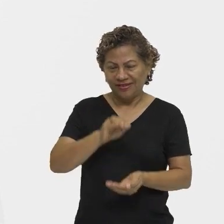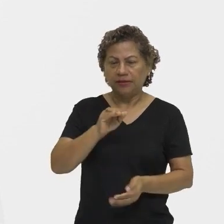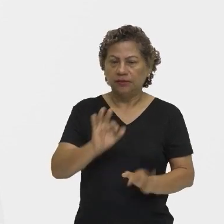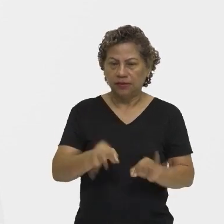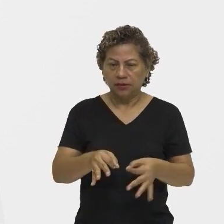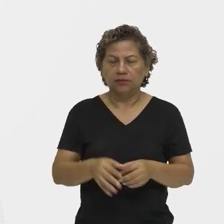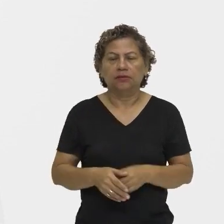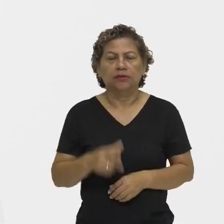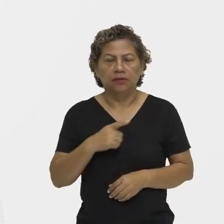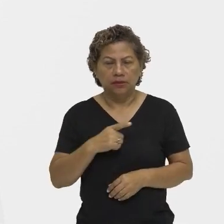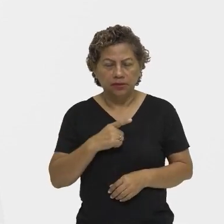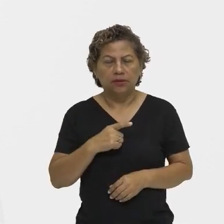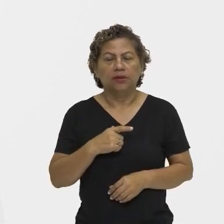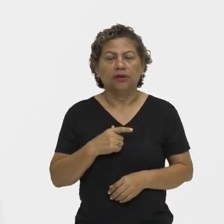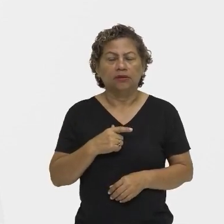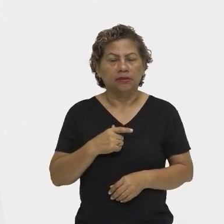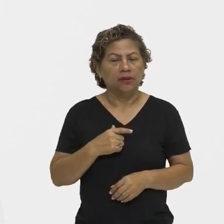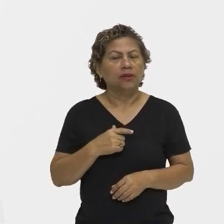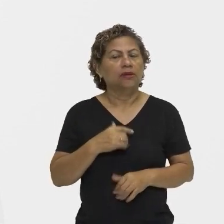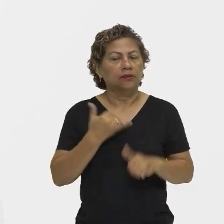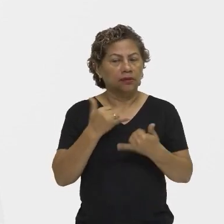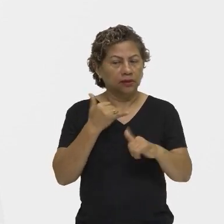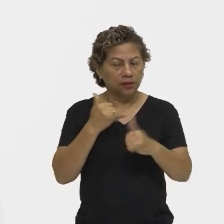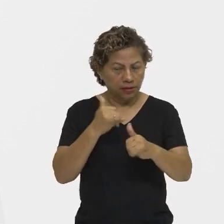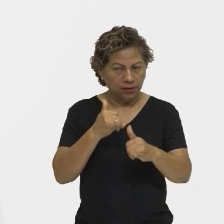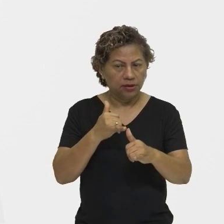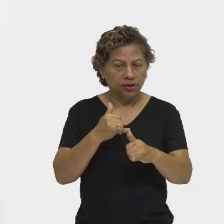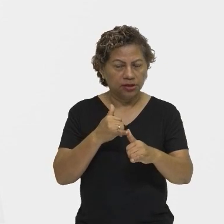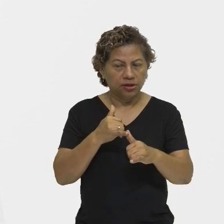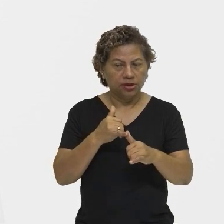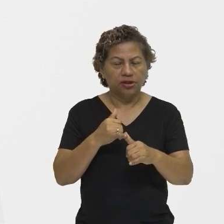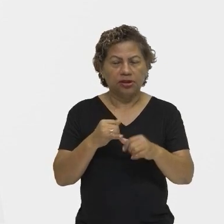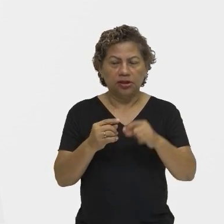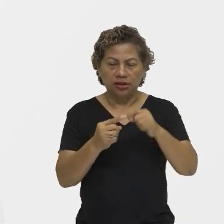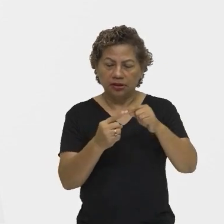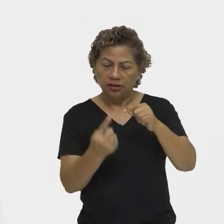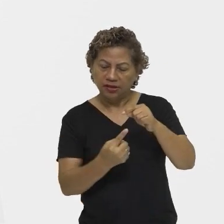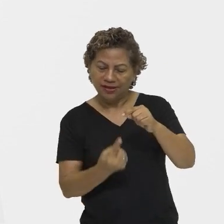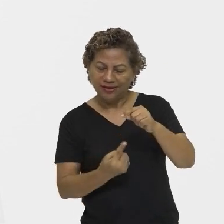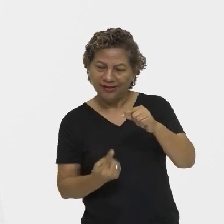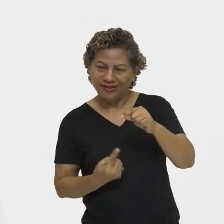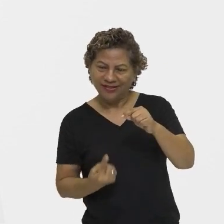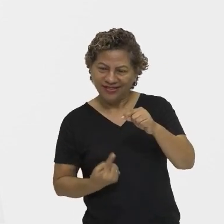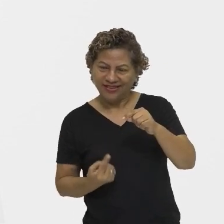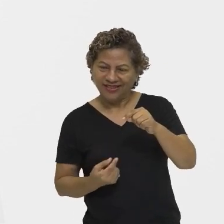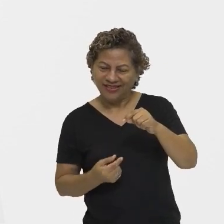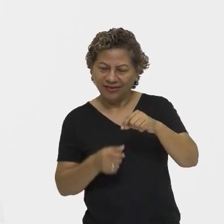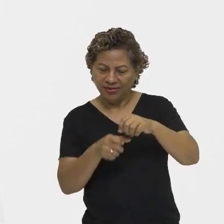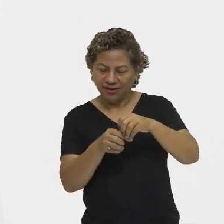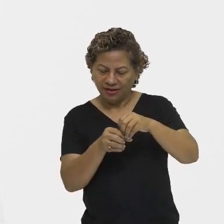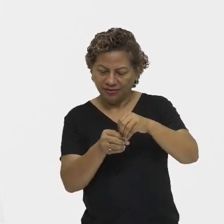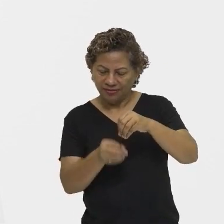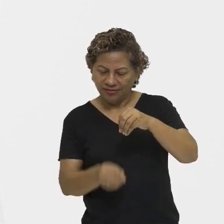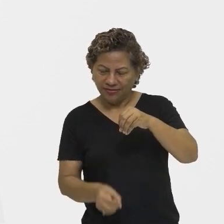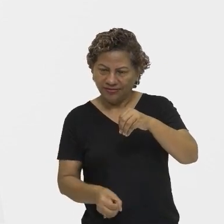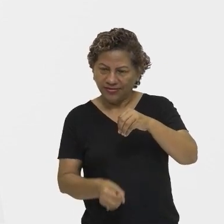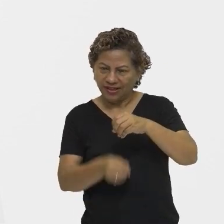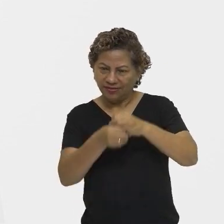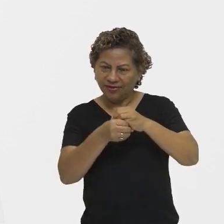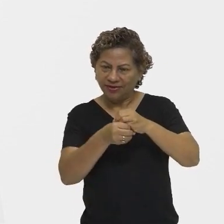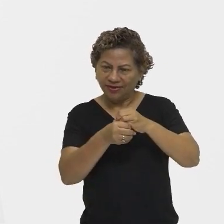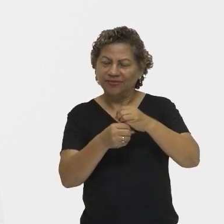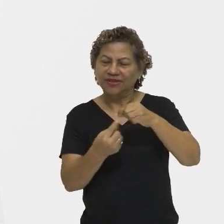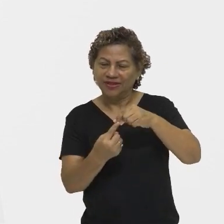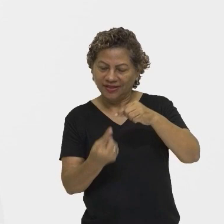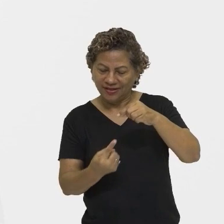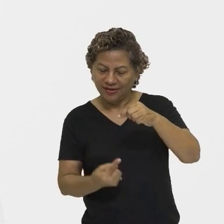certo? Então tinha energia acumulada na mola. Quando você, por exemplo, não é uma brincadeira muito